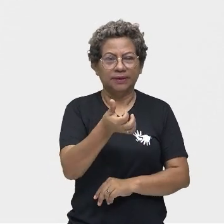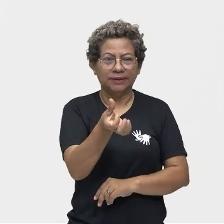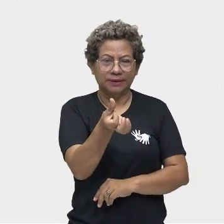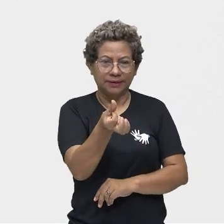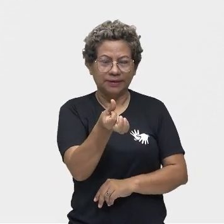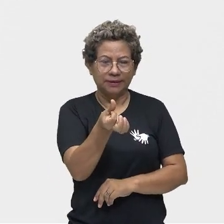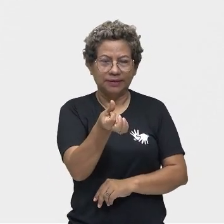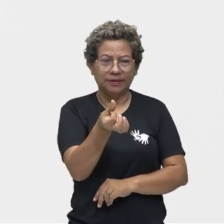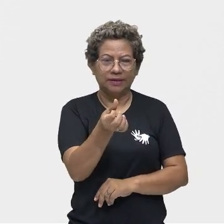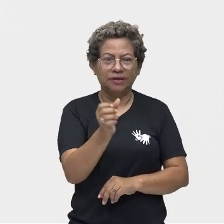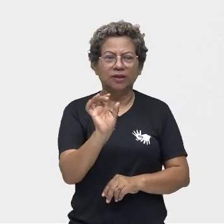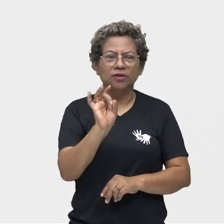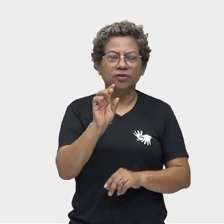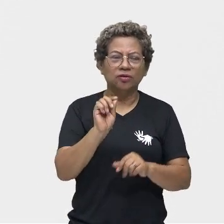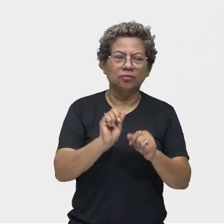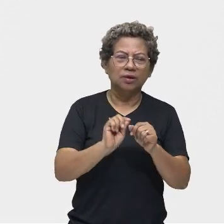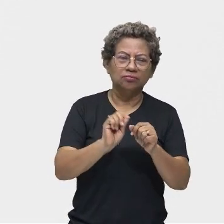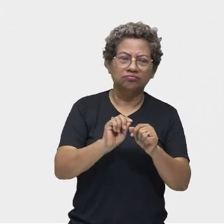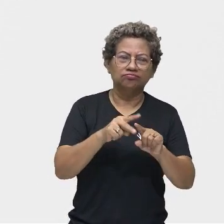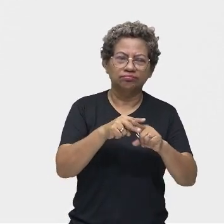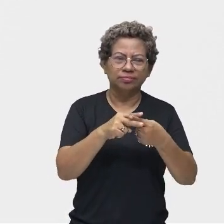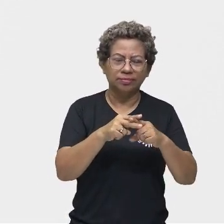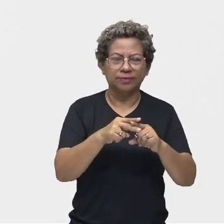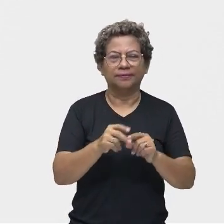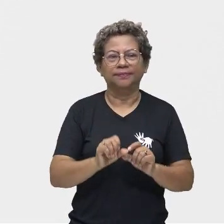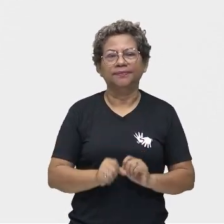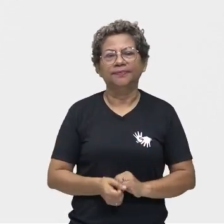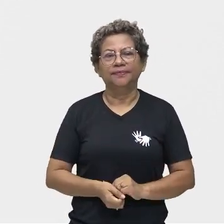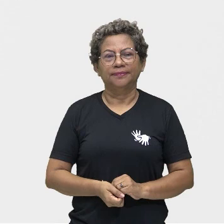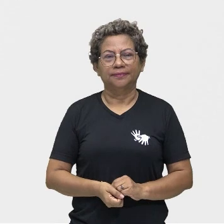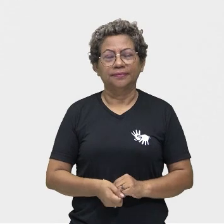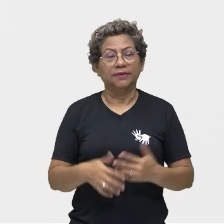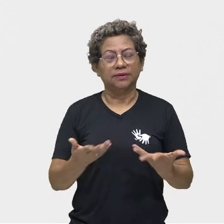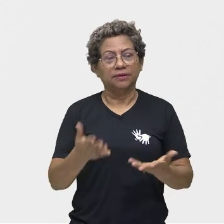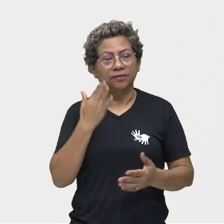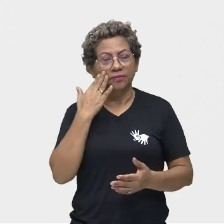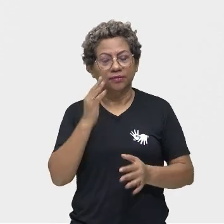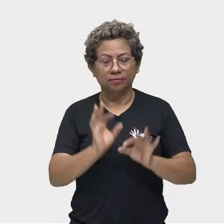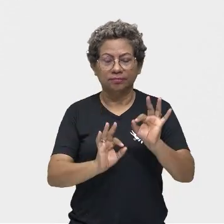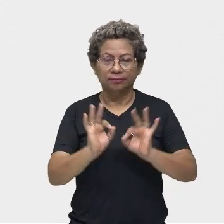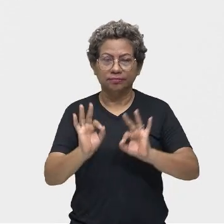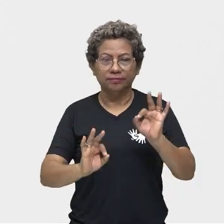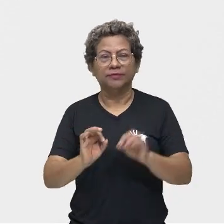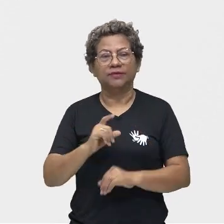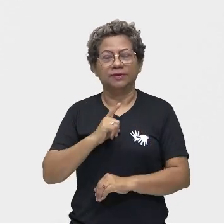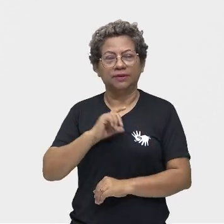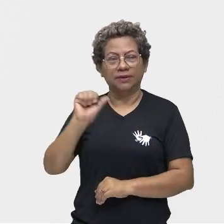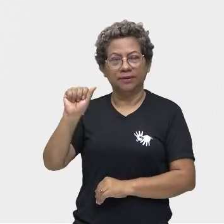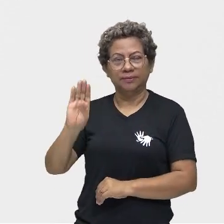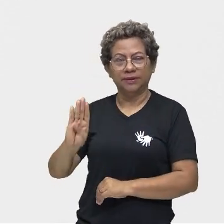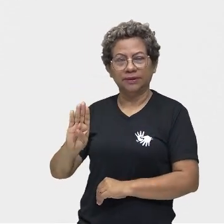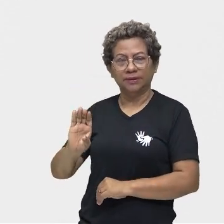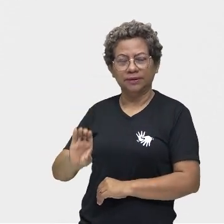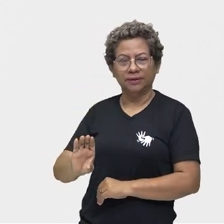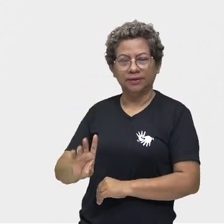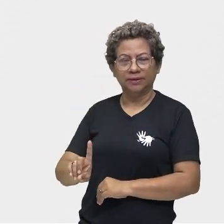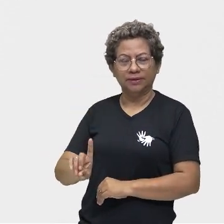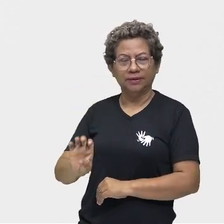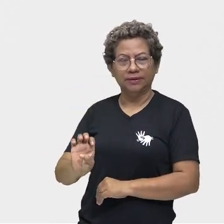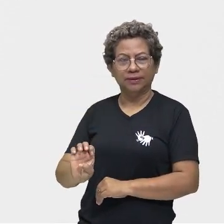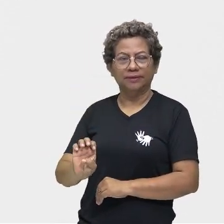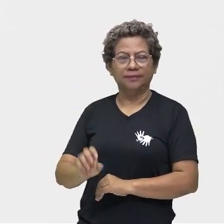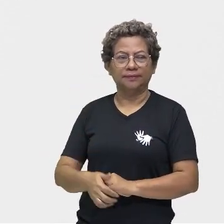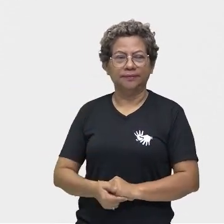tá? Só esse pequeno ajuste aqui. Muito bem. Aí vem as alternativas, né? Letra A, B, C,